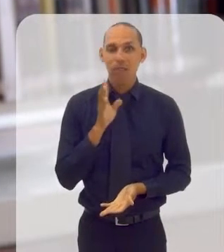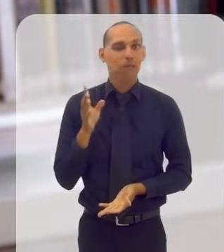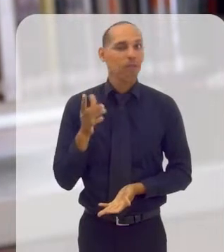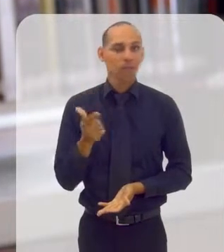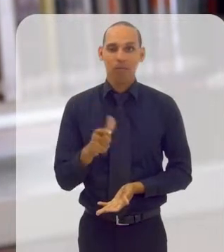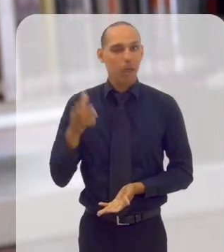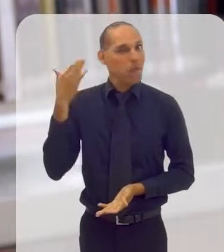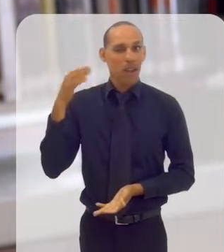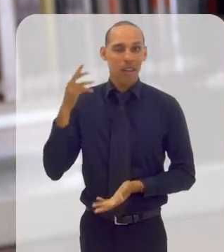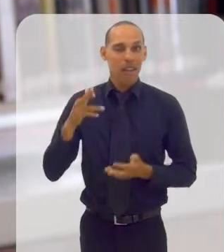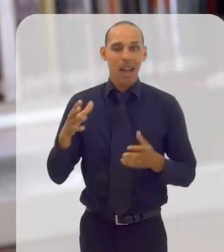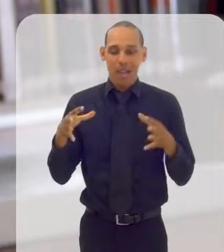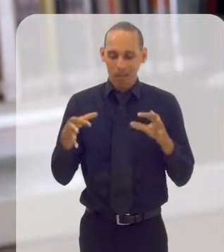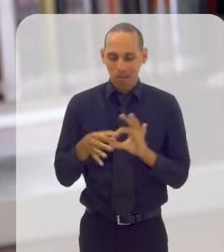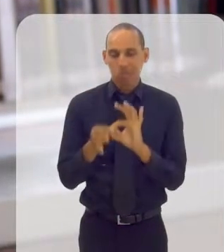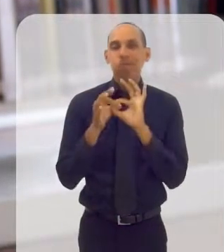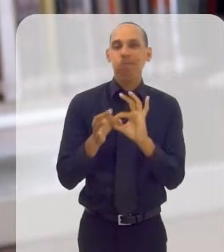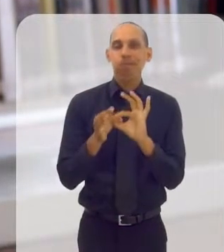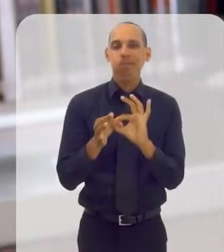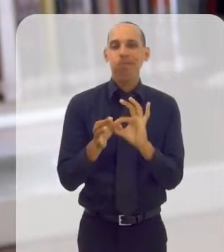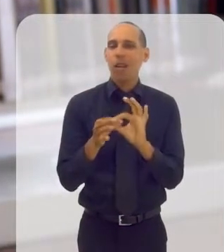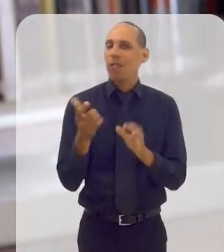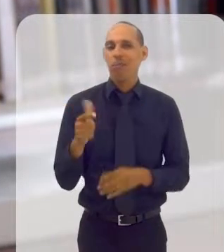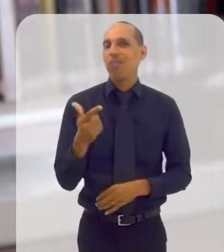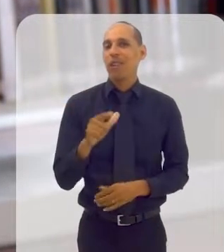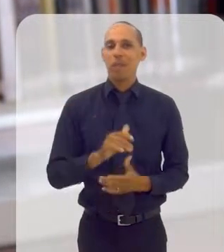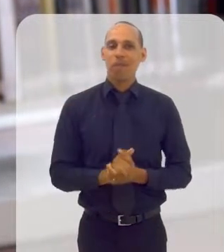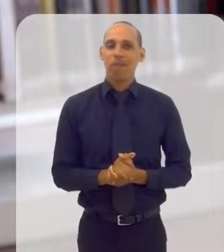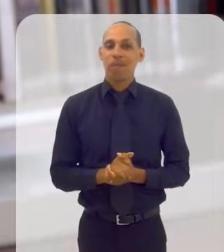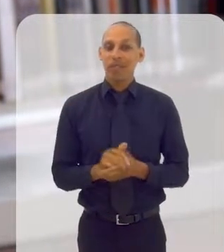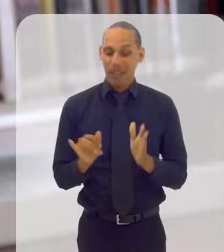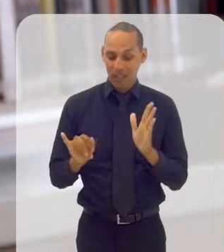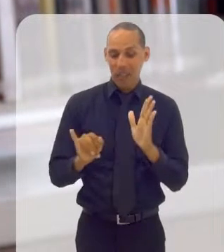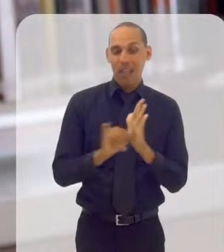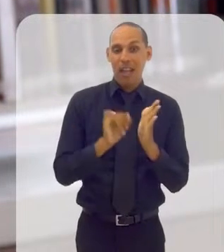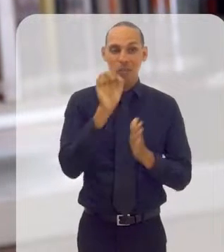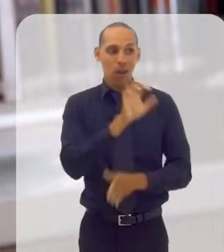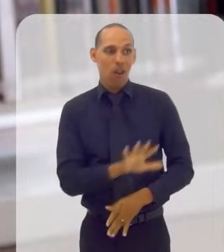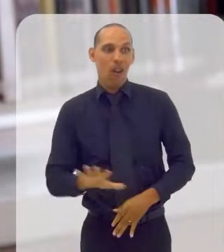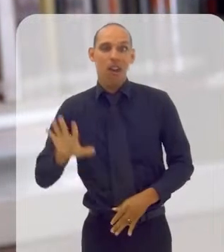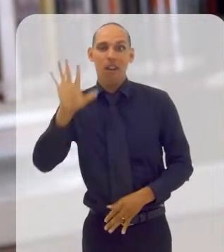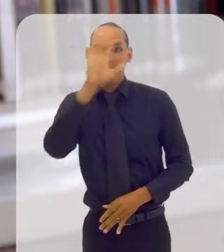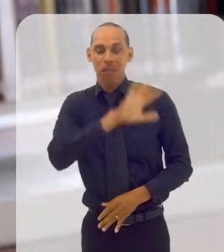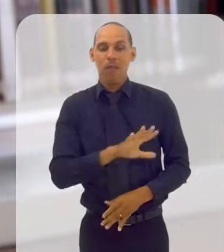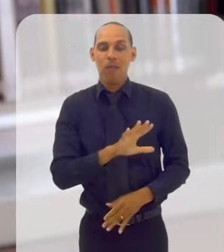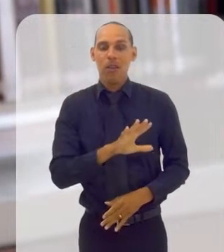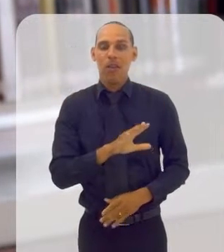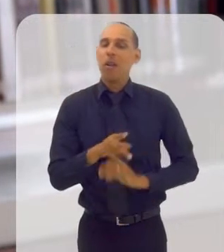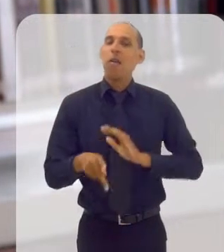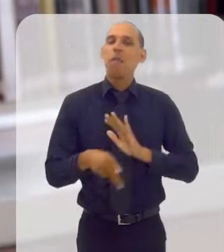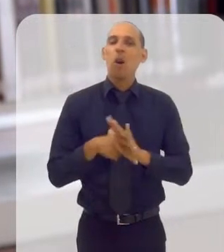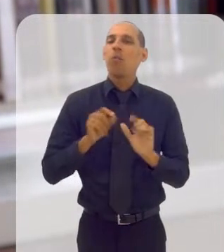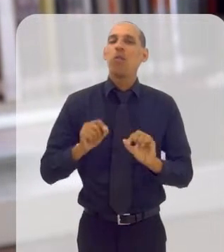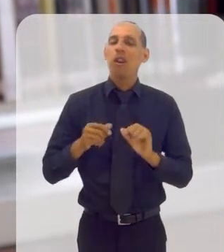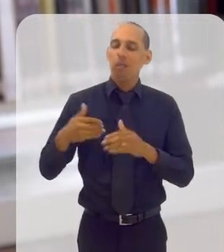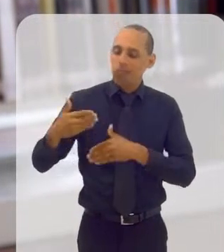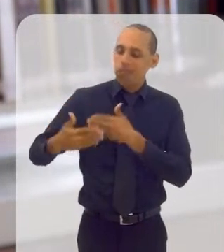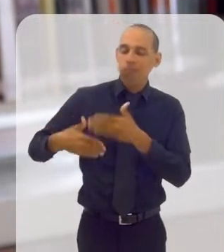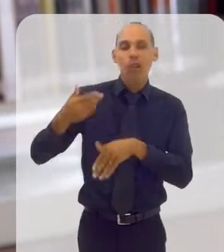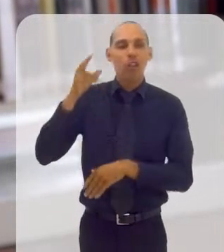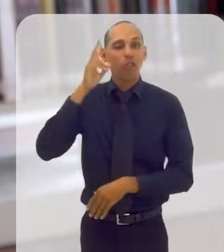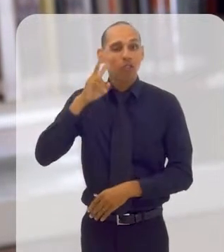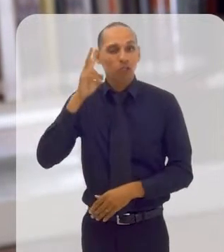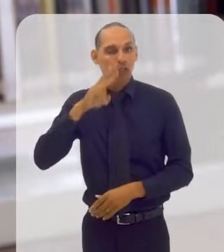ele não existia essa unidade. Então, a identidade nacional, ela é fruto de um